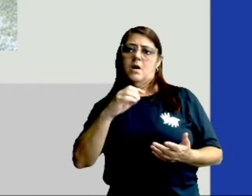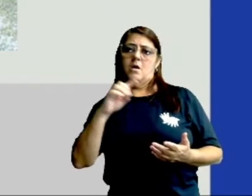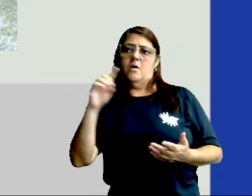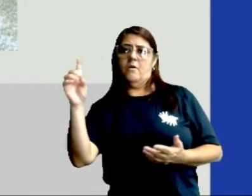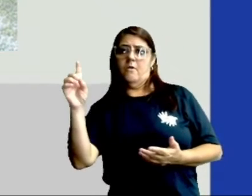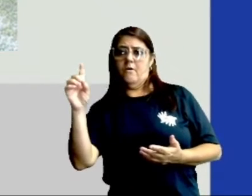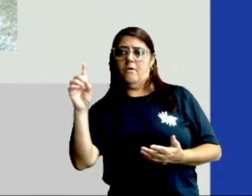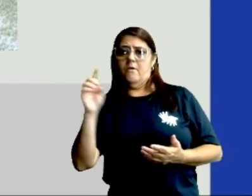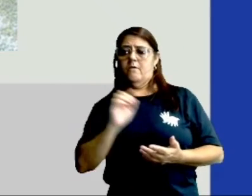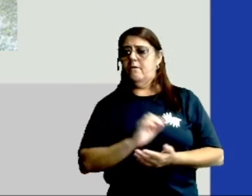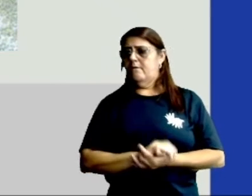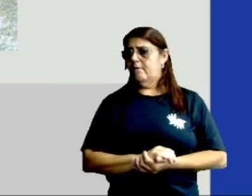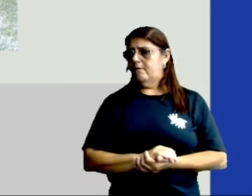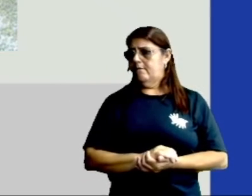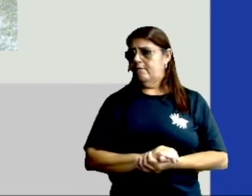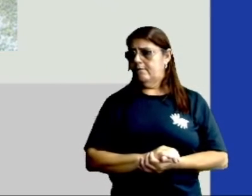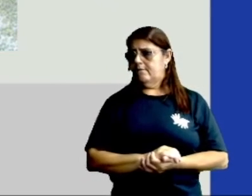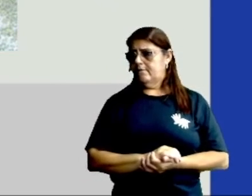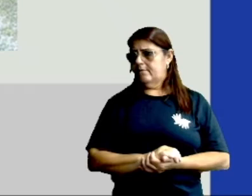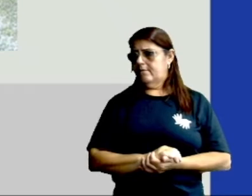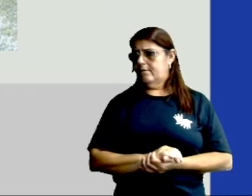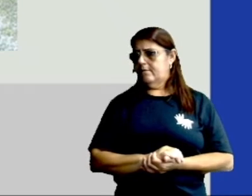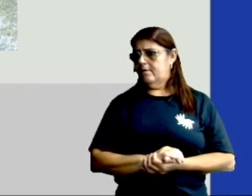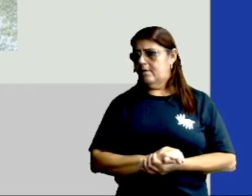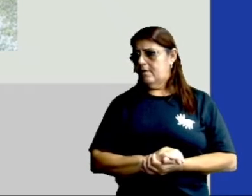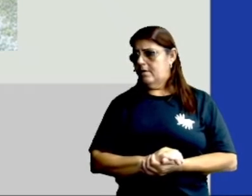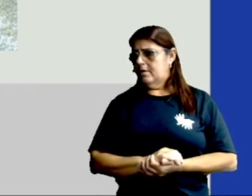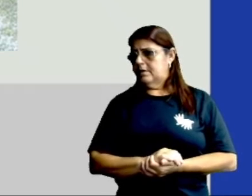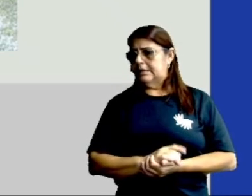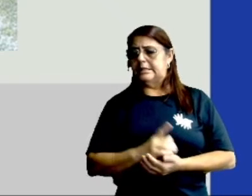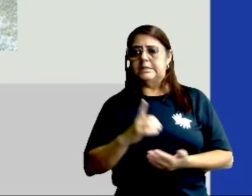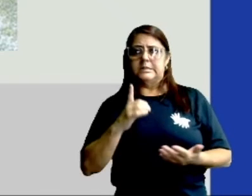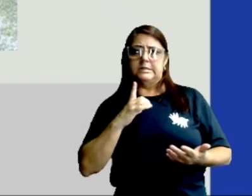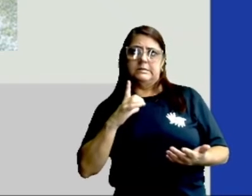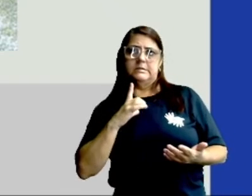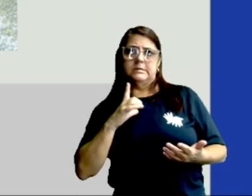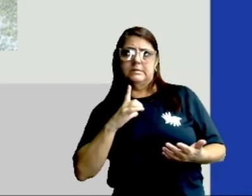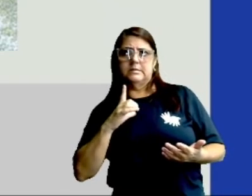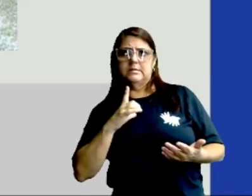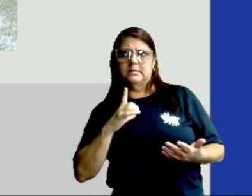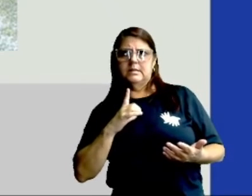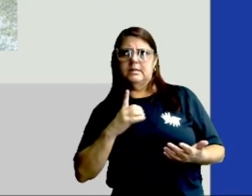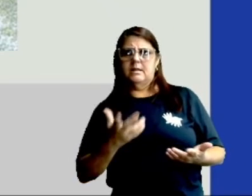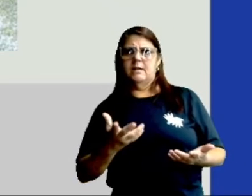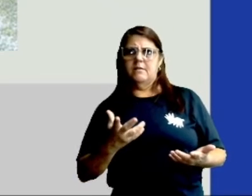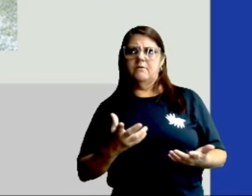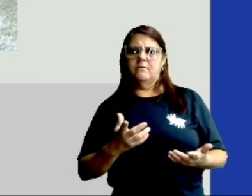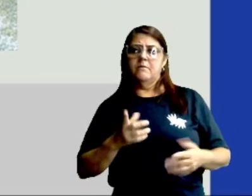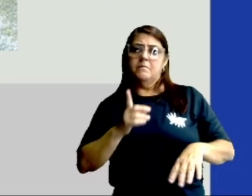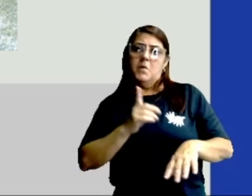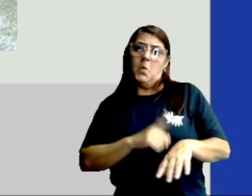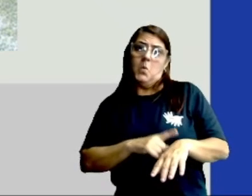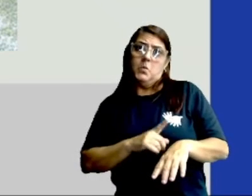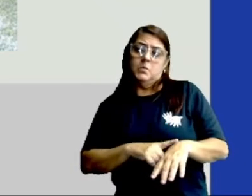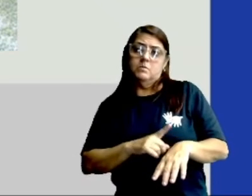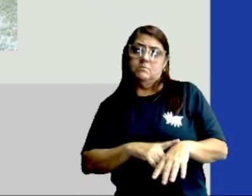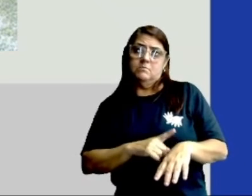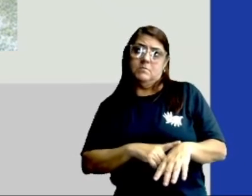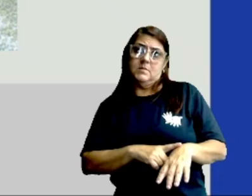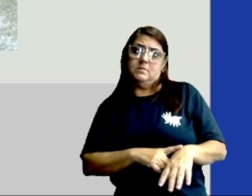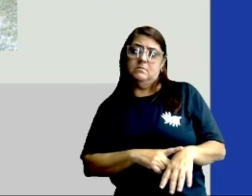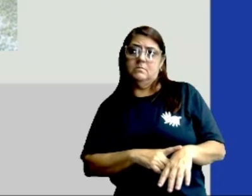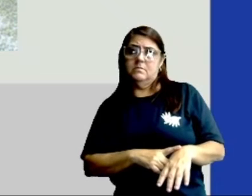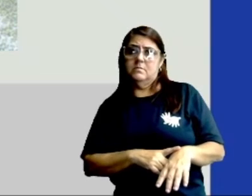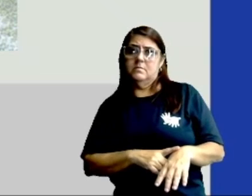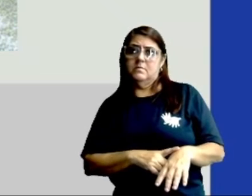aí eu trouxe para vocês verem essa representação é um dos Faróis que teve um maior tempo um dos